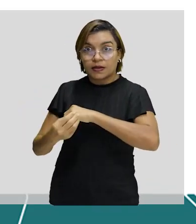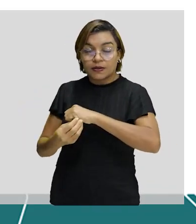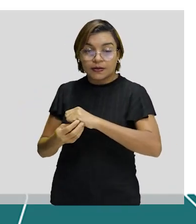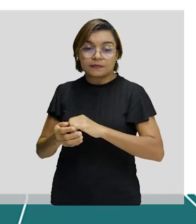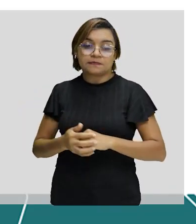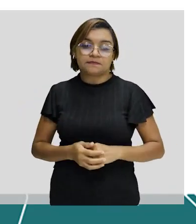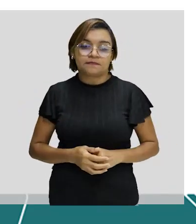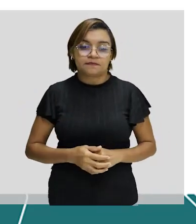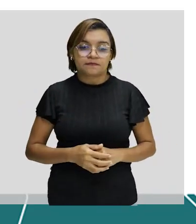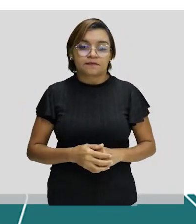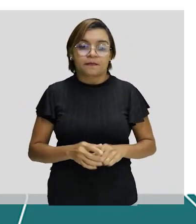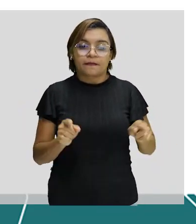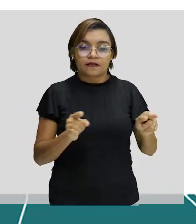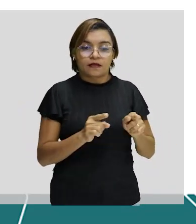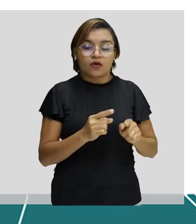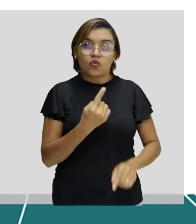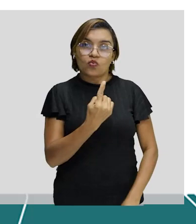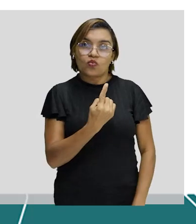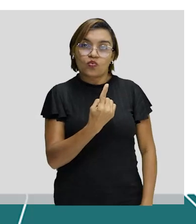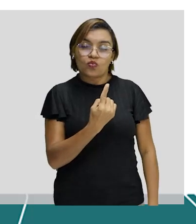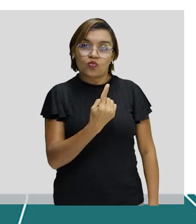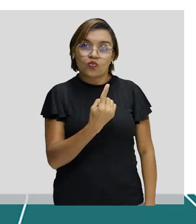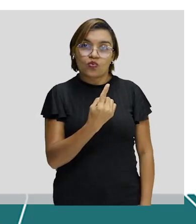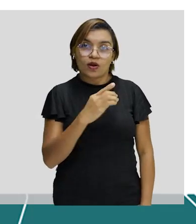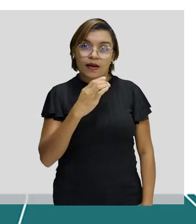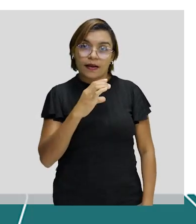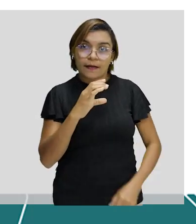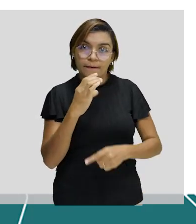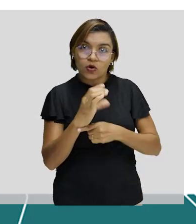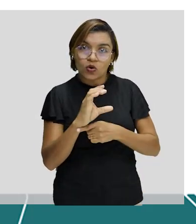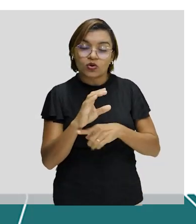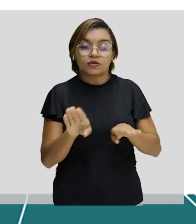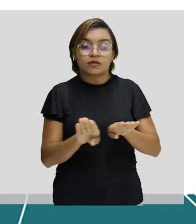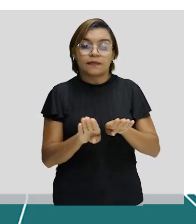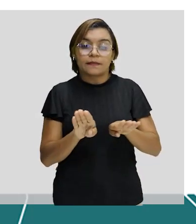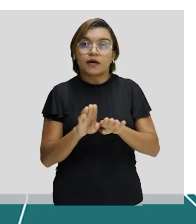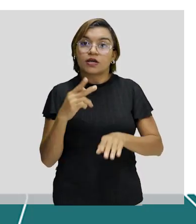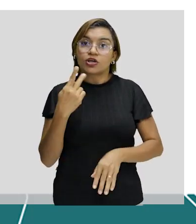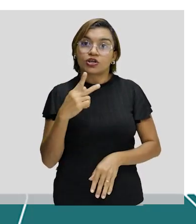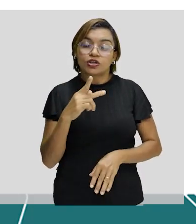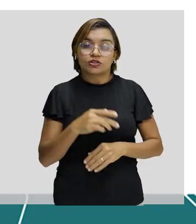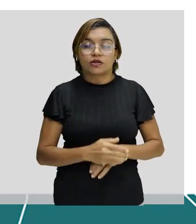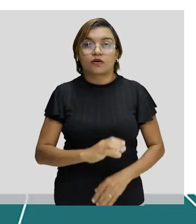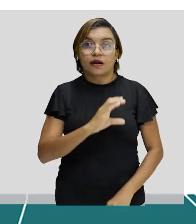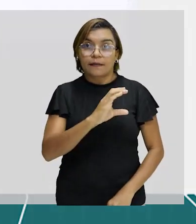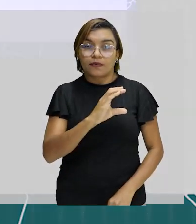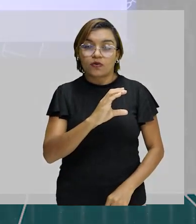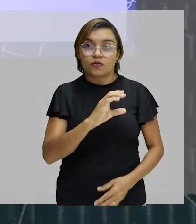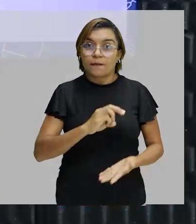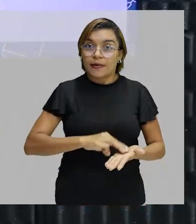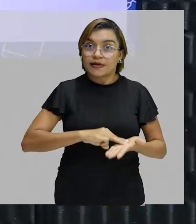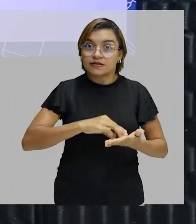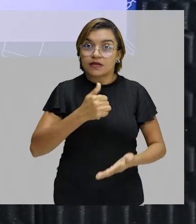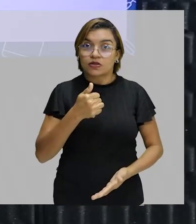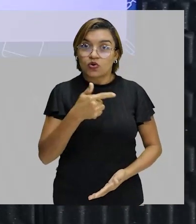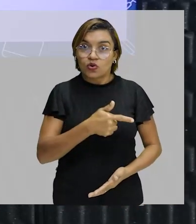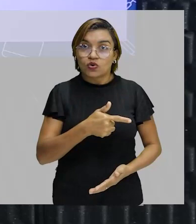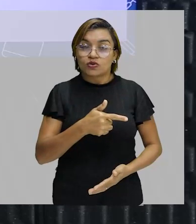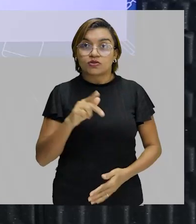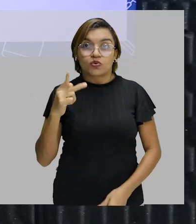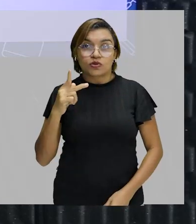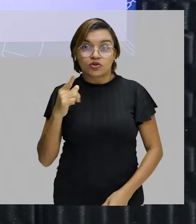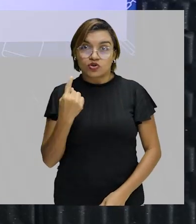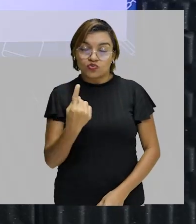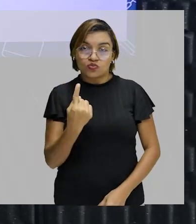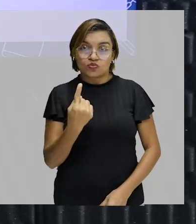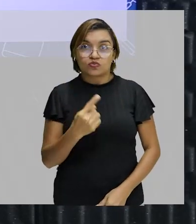Fórmula mínima, eu tenho um carbono e um hidrogênio. O carbono tem massa 12, o hidrogênio tem massa 1.